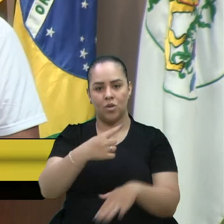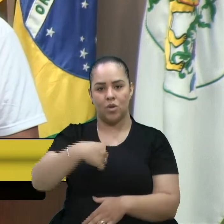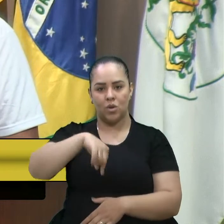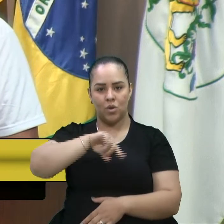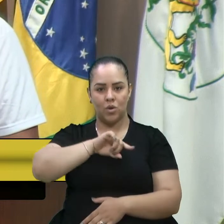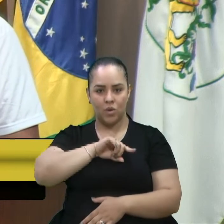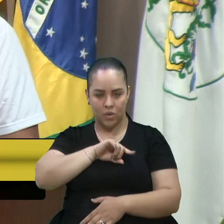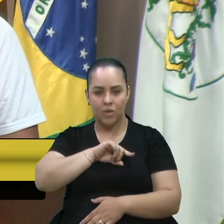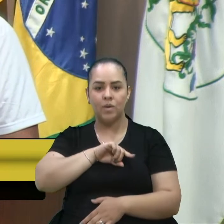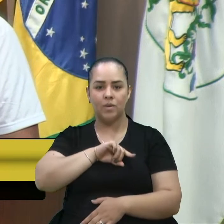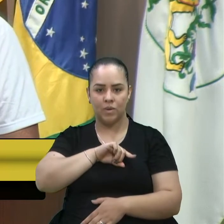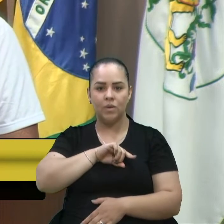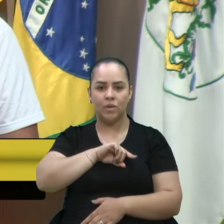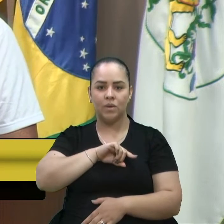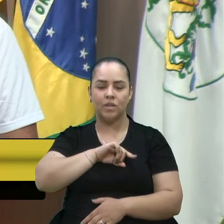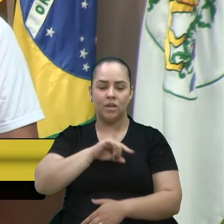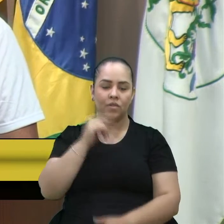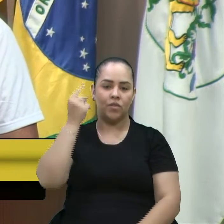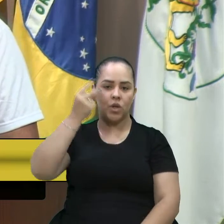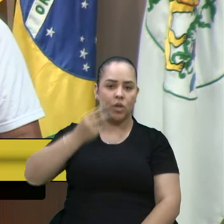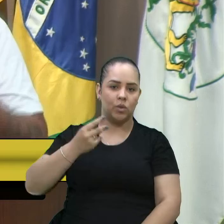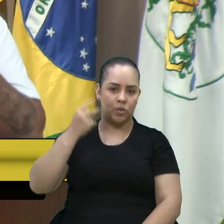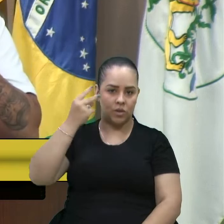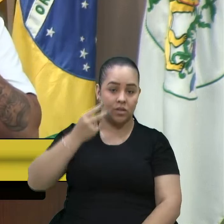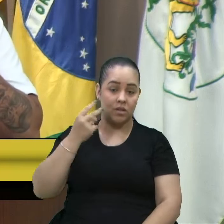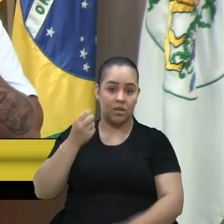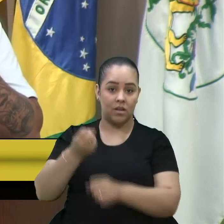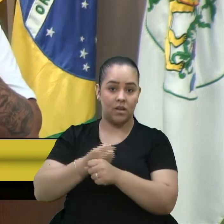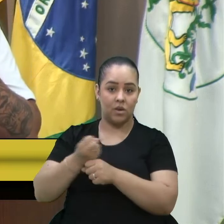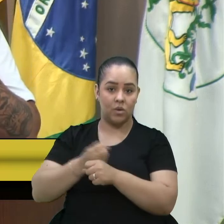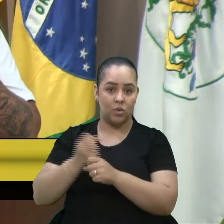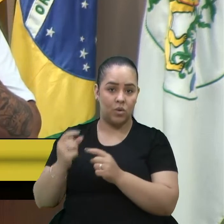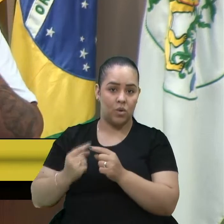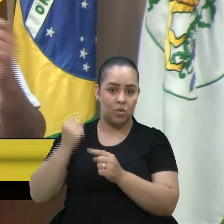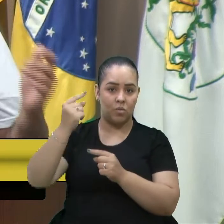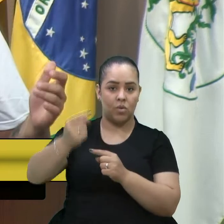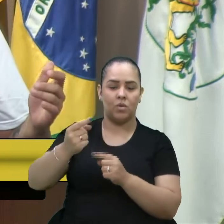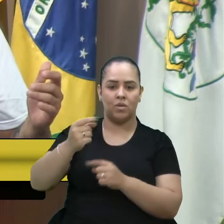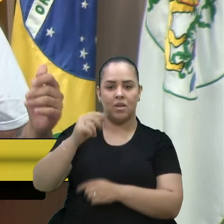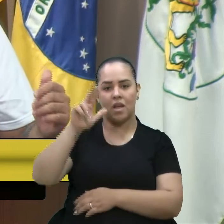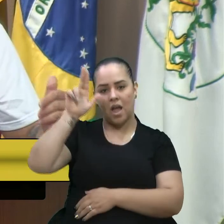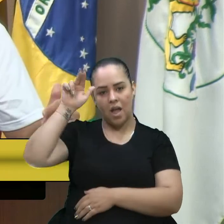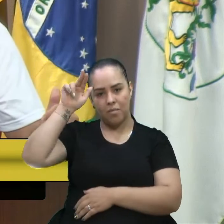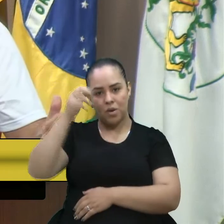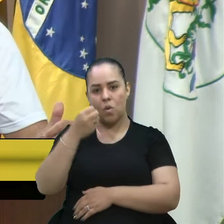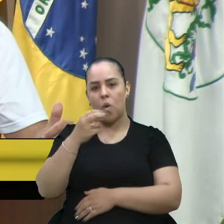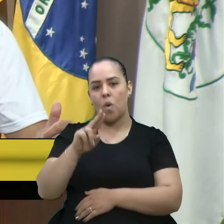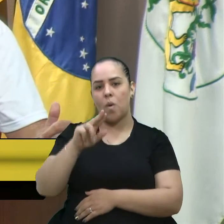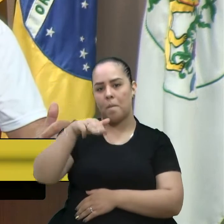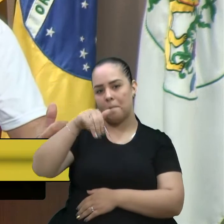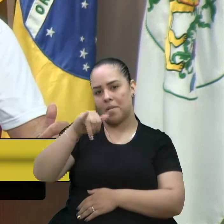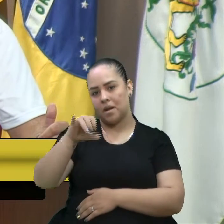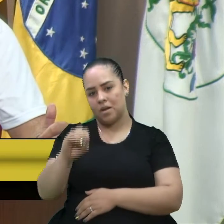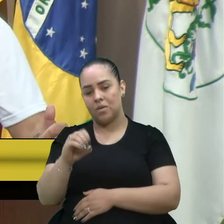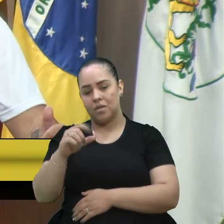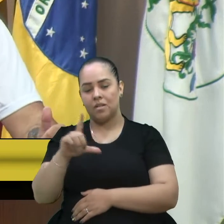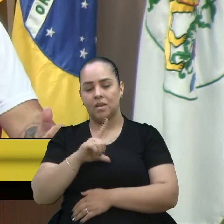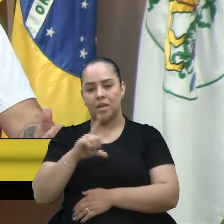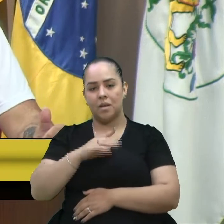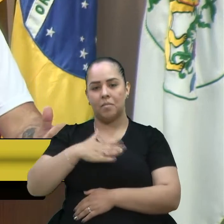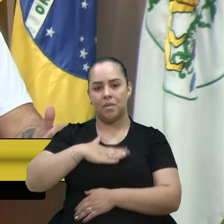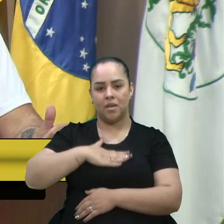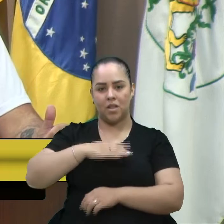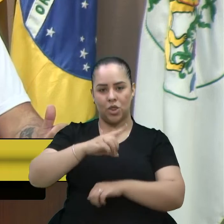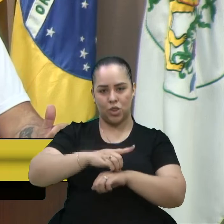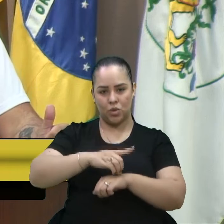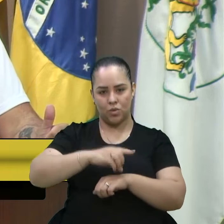que somos parlamentares. No ano que vem, em abril ou maio, eu defendo a minha tese de doutorado sobre